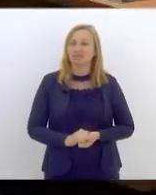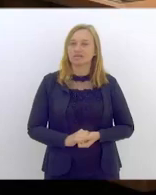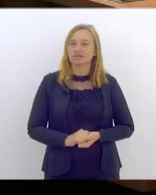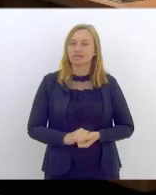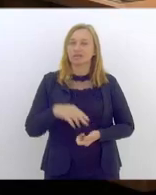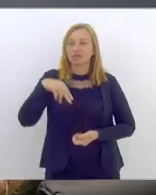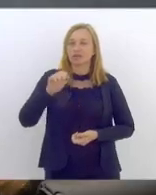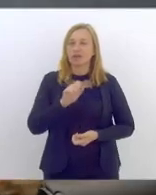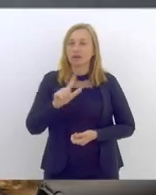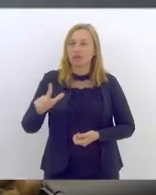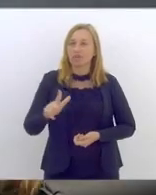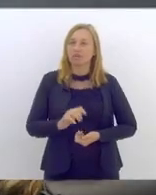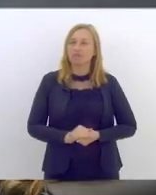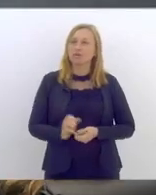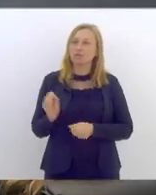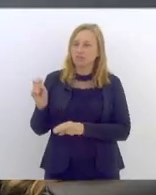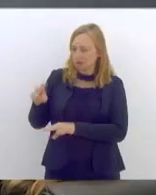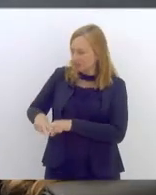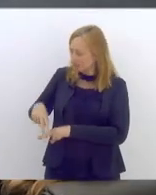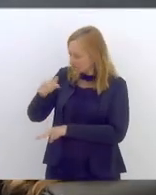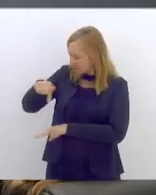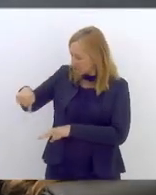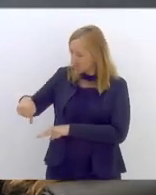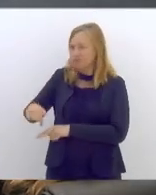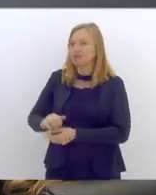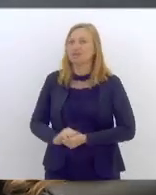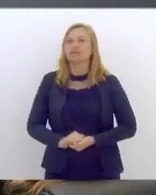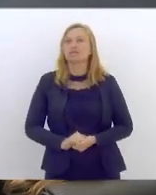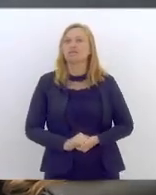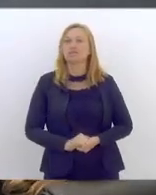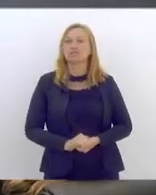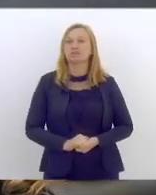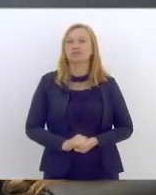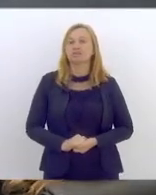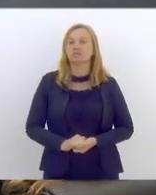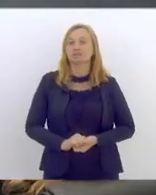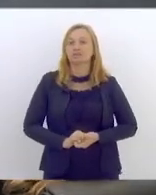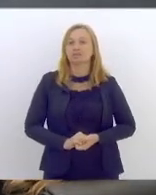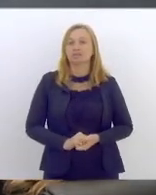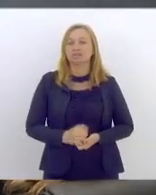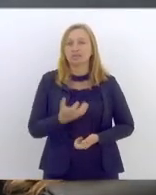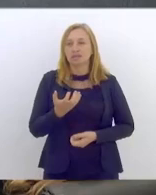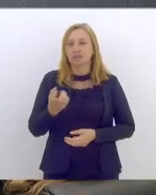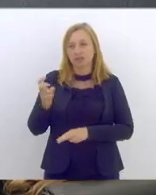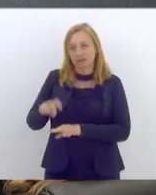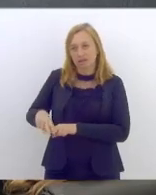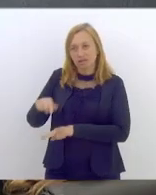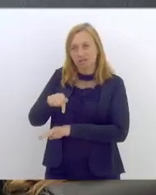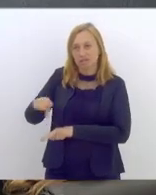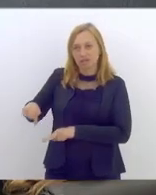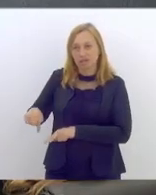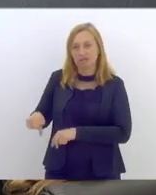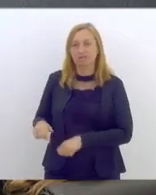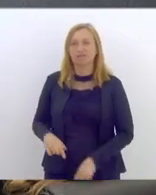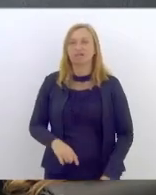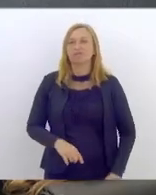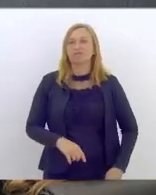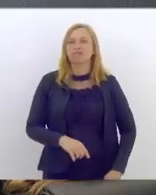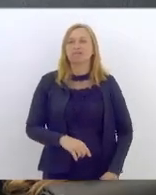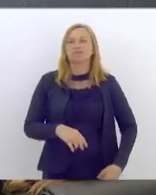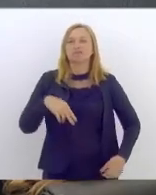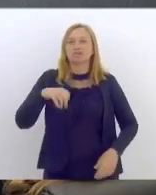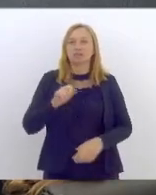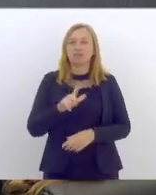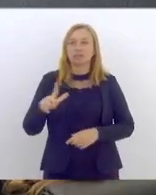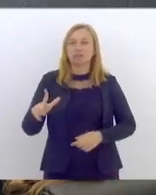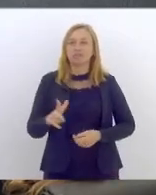Noel põe uma cadeira por favor ali não quer ficar aqui ao nosso lado ali na Tribuna de honra não é